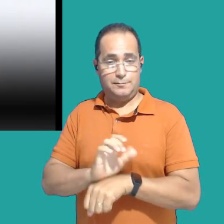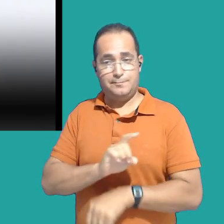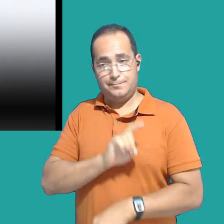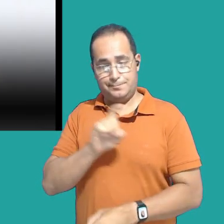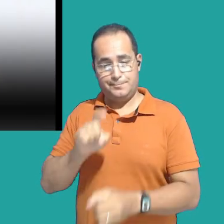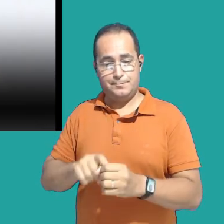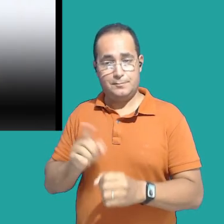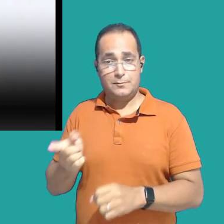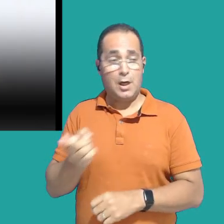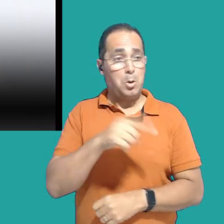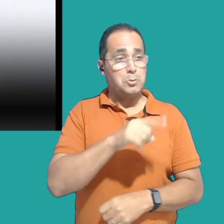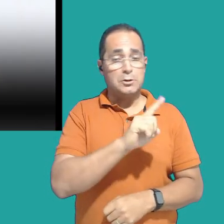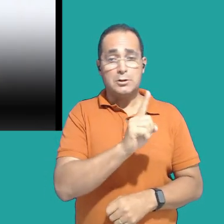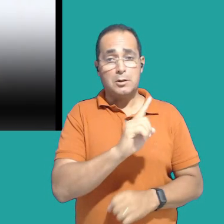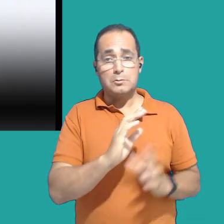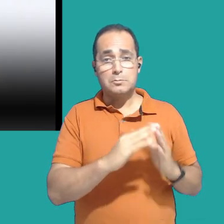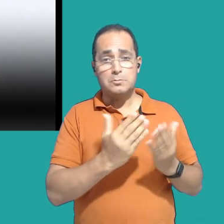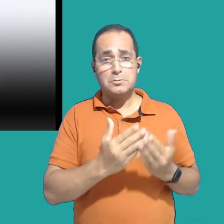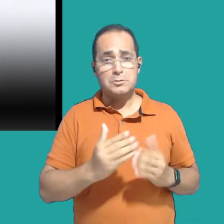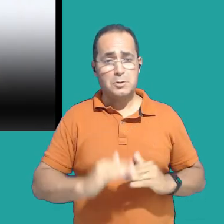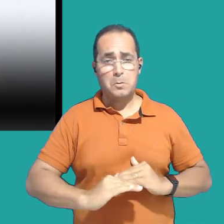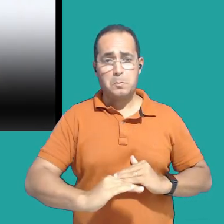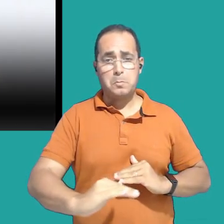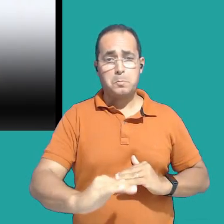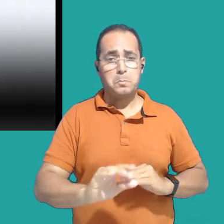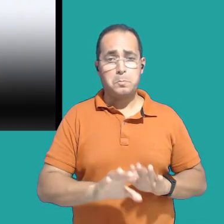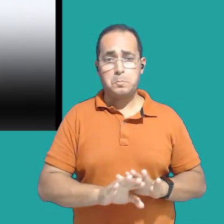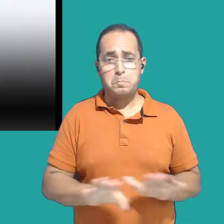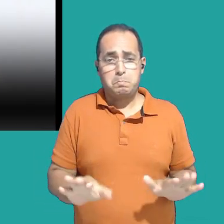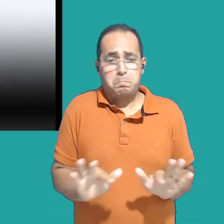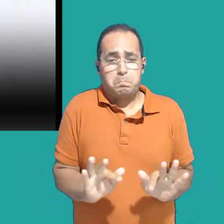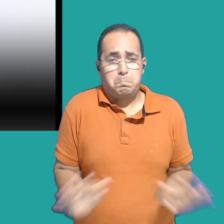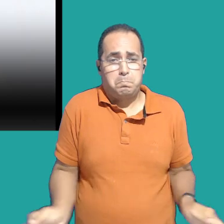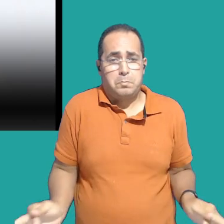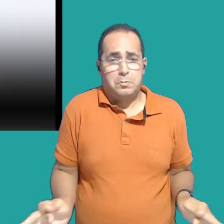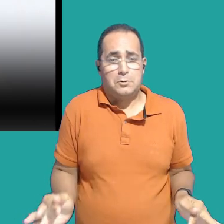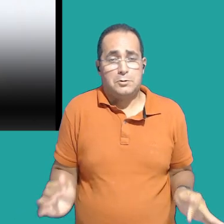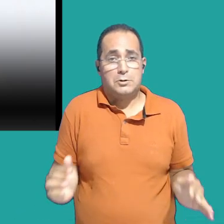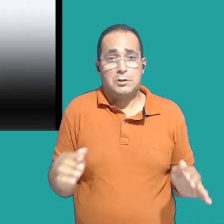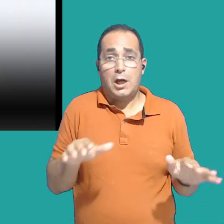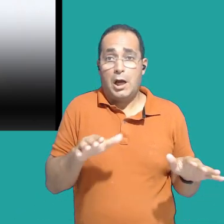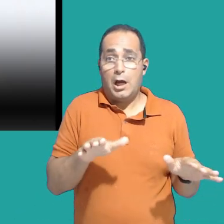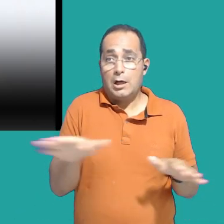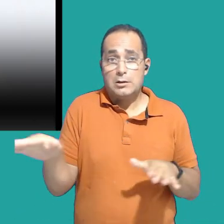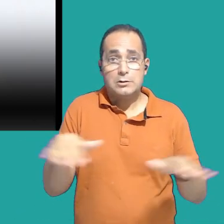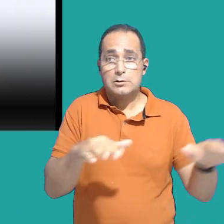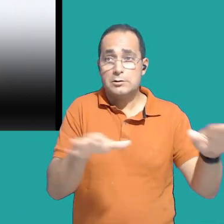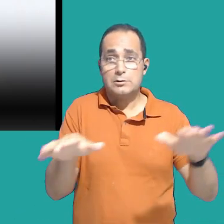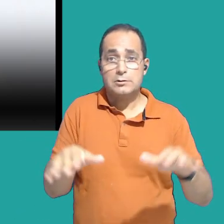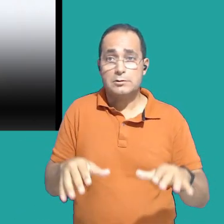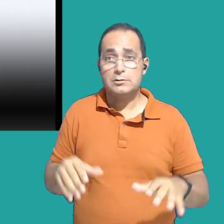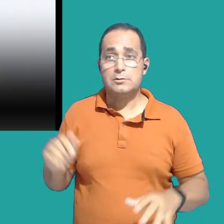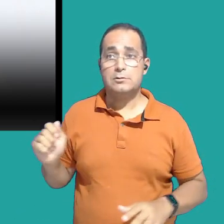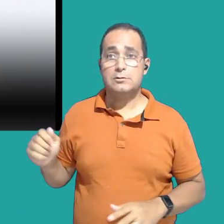estagiar. Bacana. Já a outra não, só botou um piso tátil na frente e o resto da escola eu tenho que sair